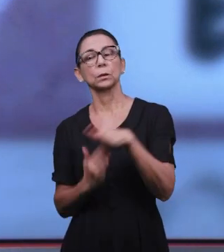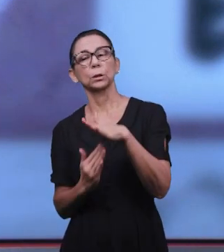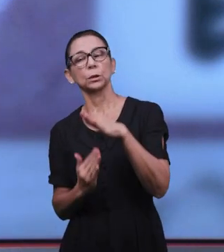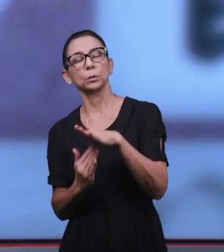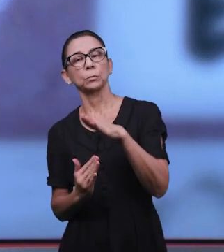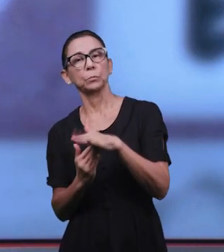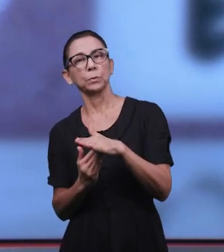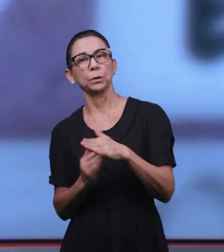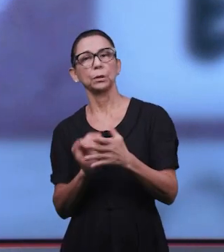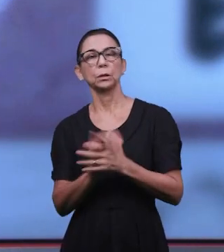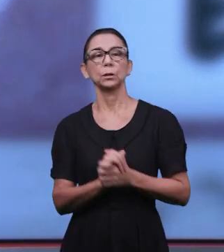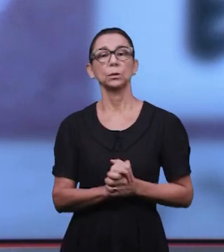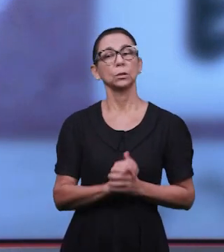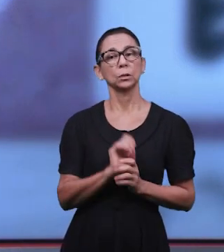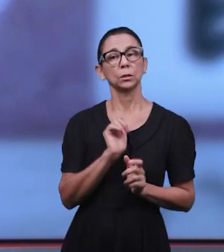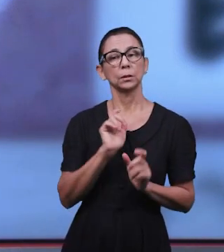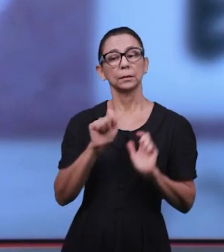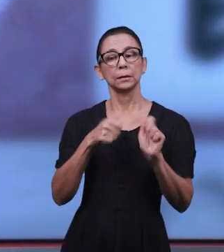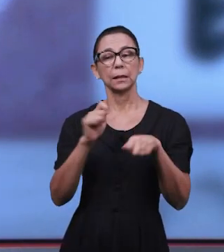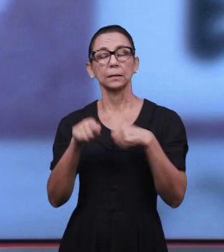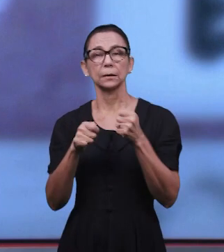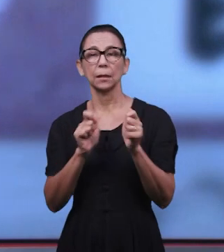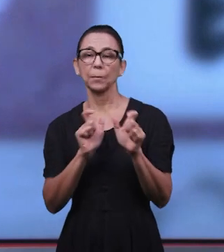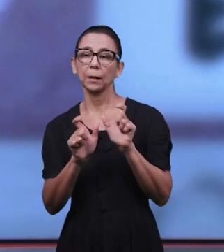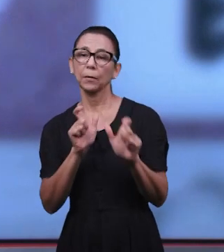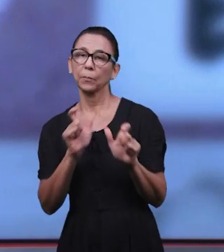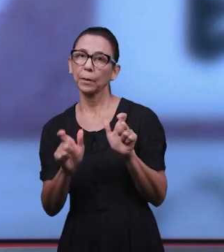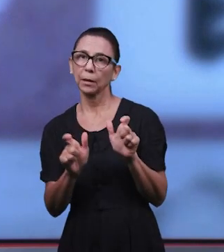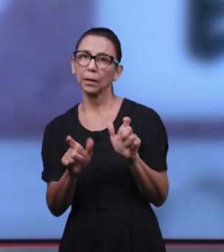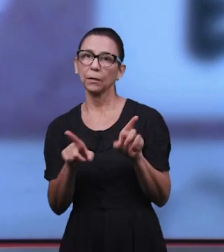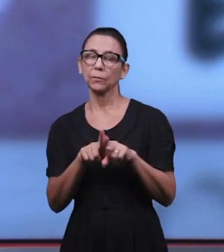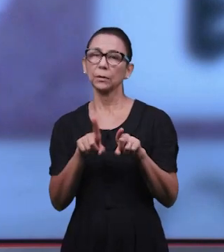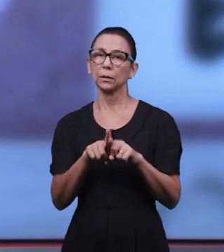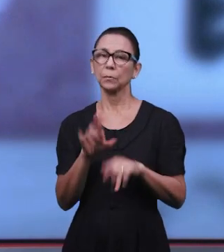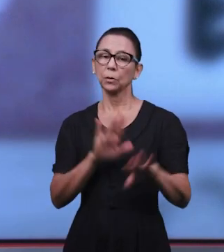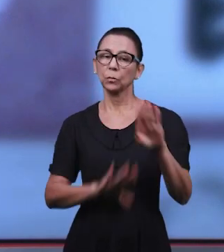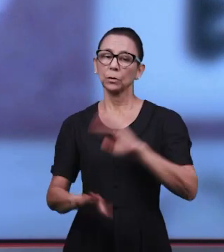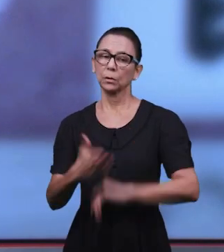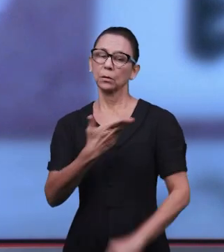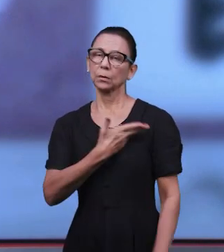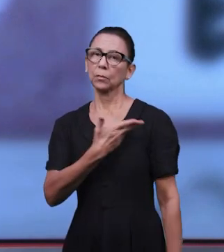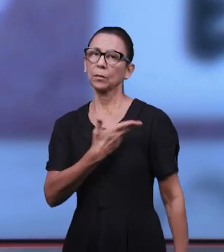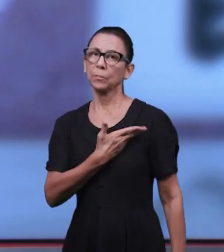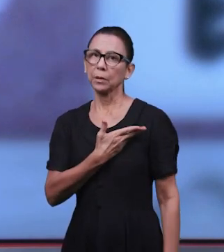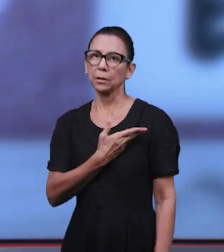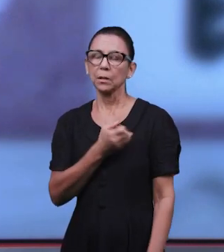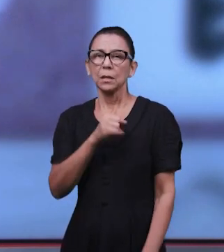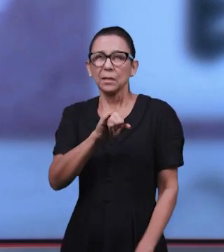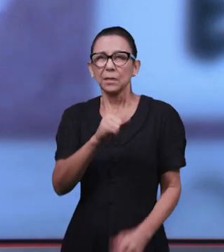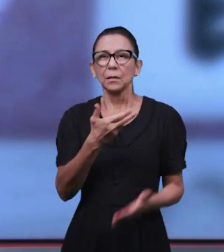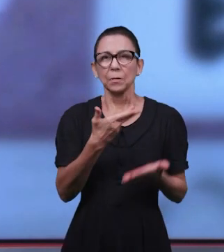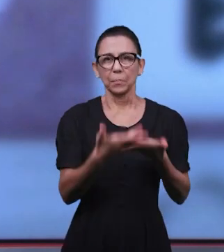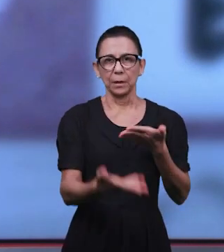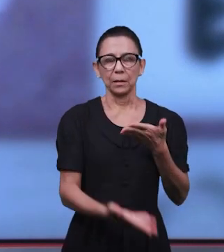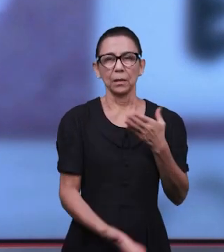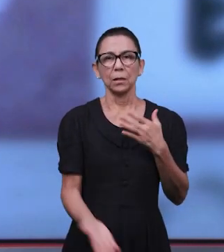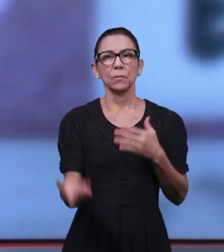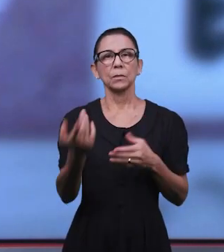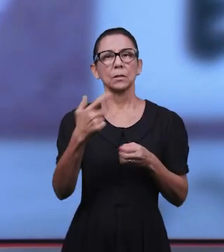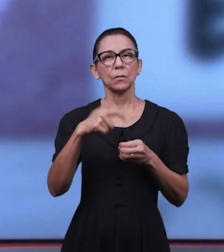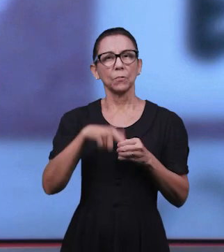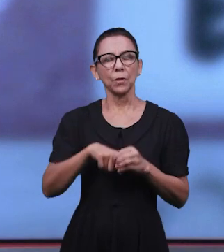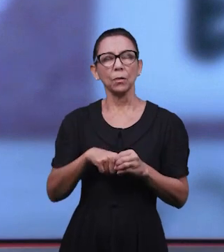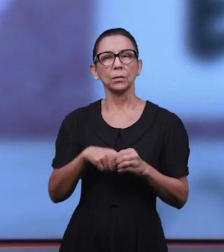a função das palavras e das amizades. E se você não acompanhou, volte à playlist do programa Organização e